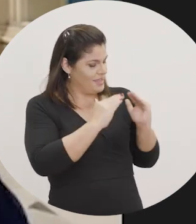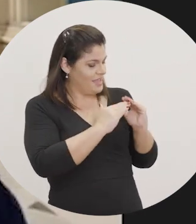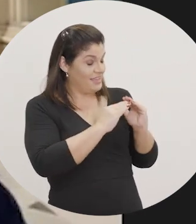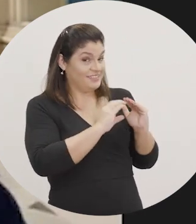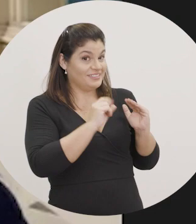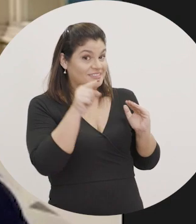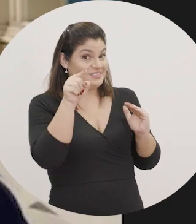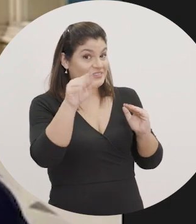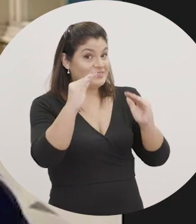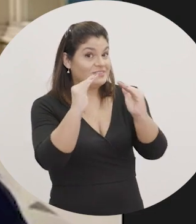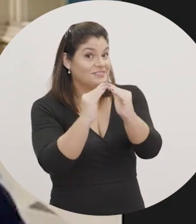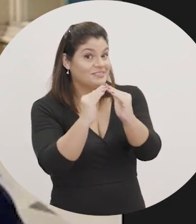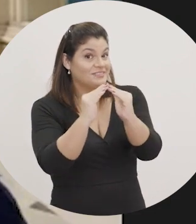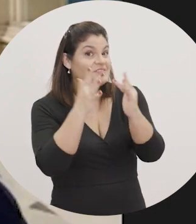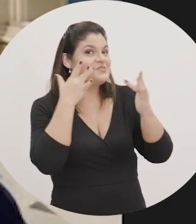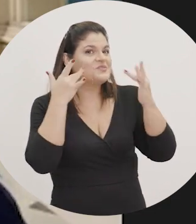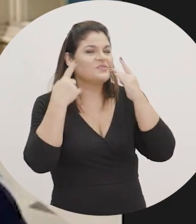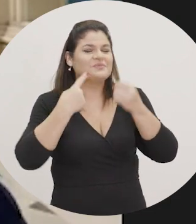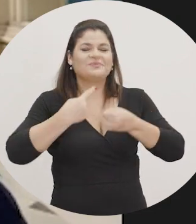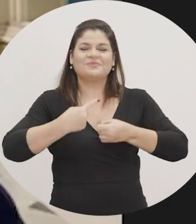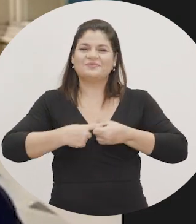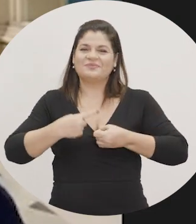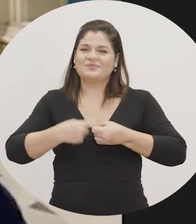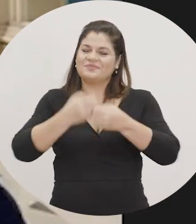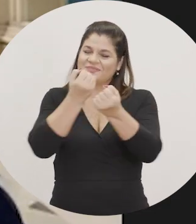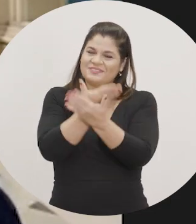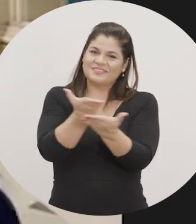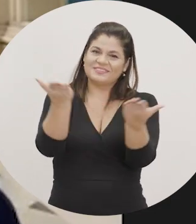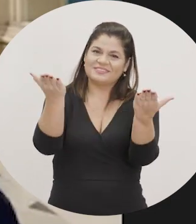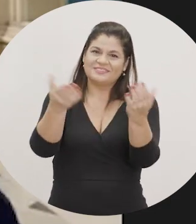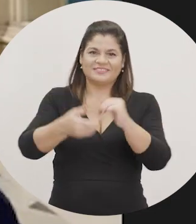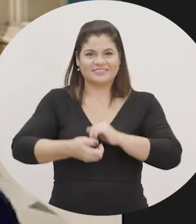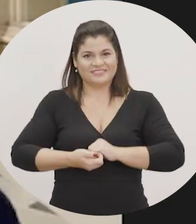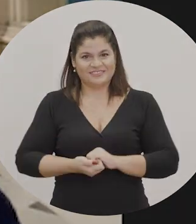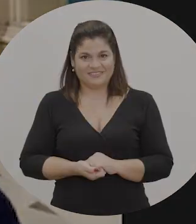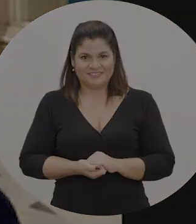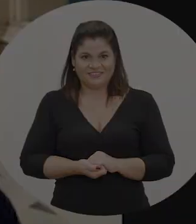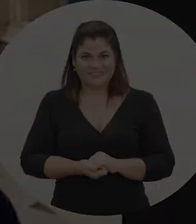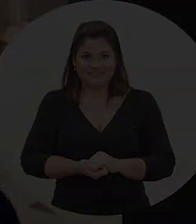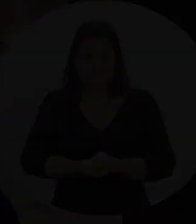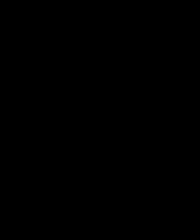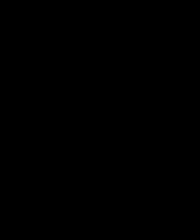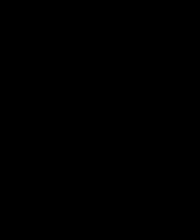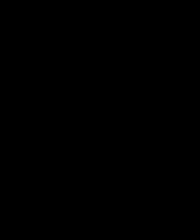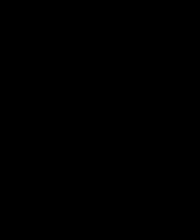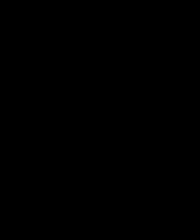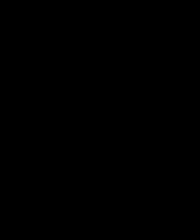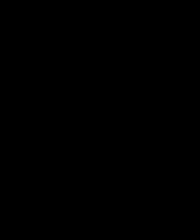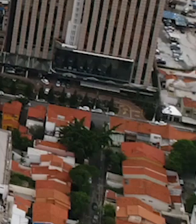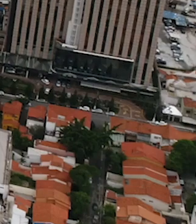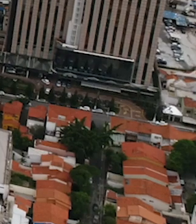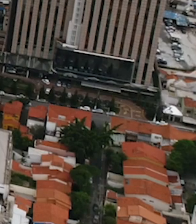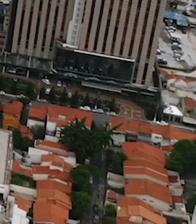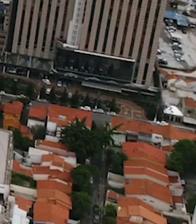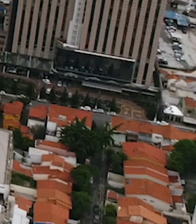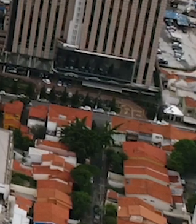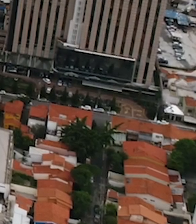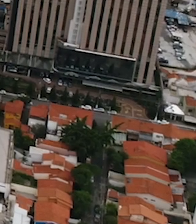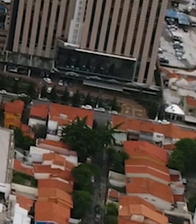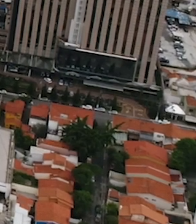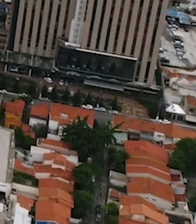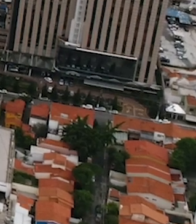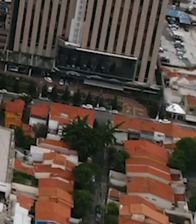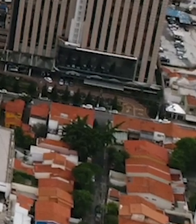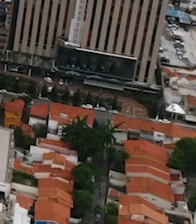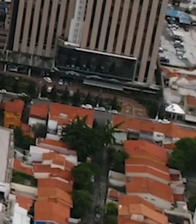casa ou na sua, o Teatro Municipal é seu.